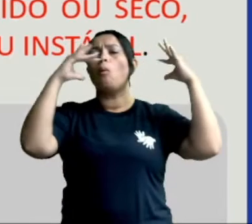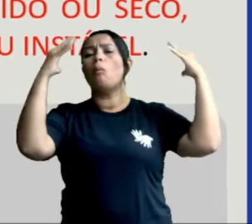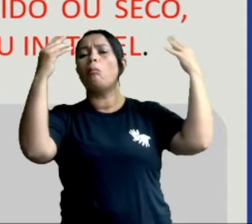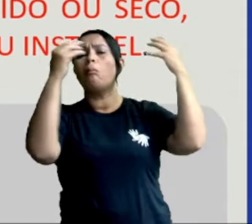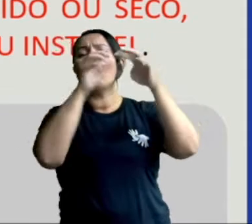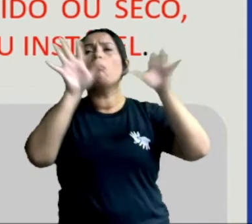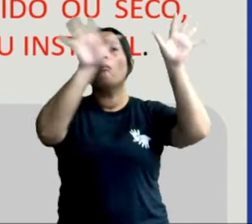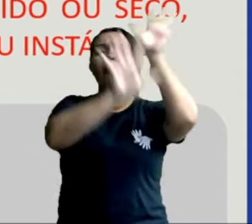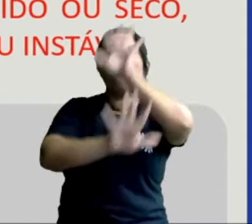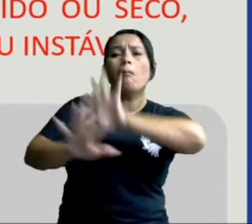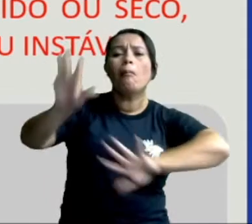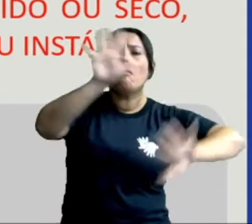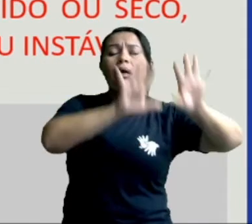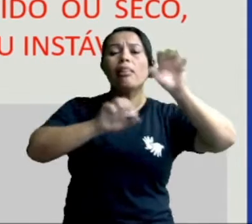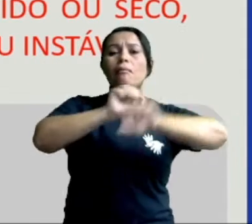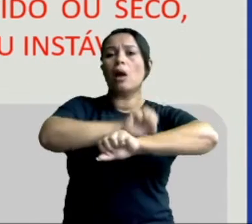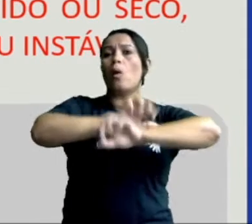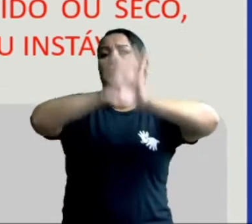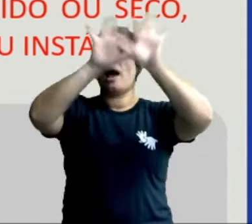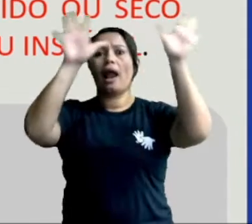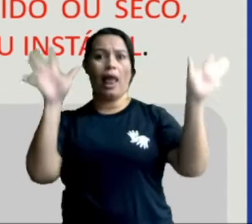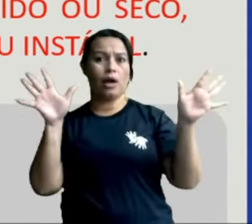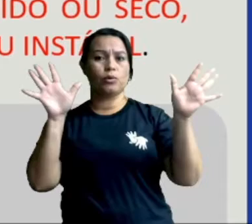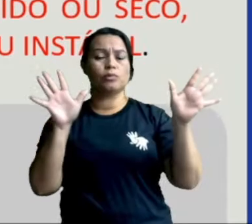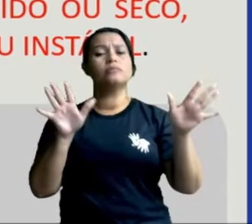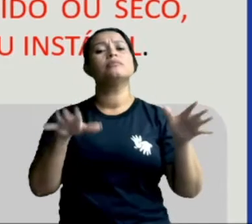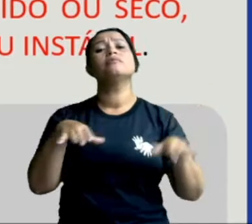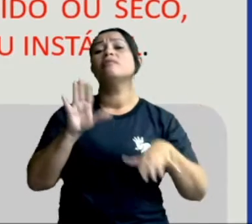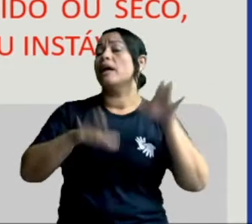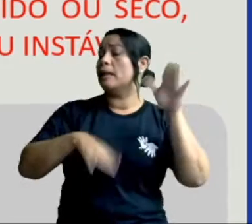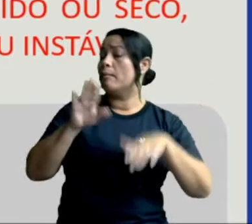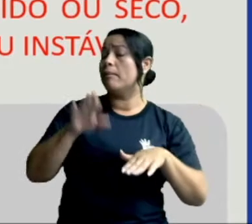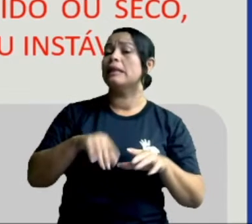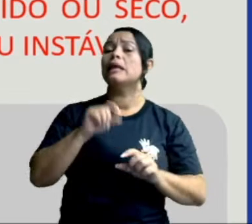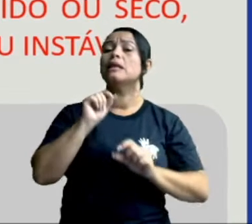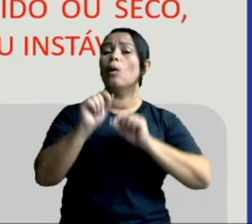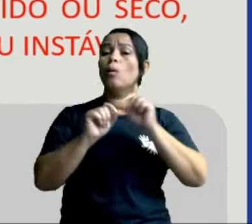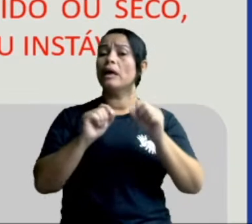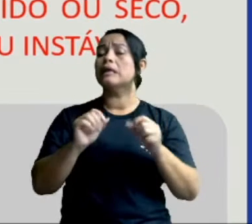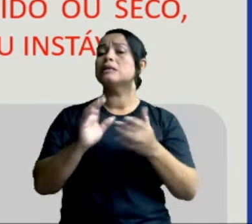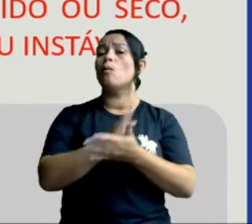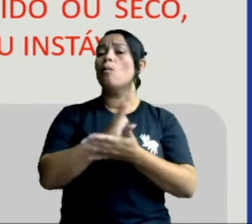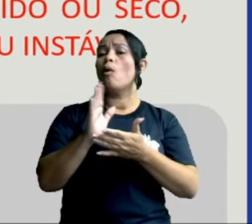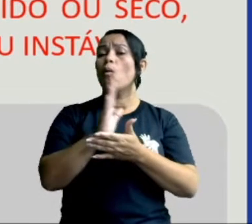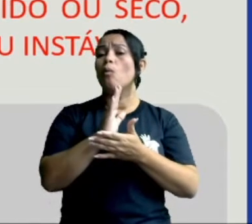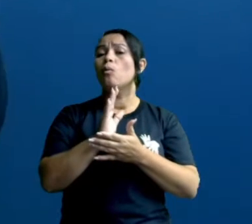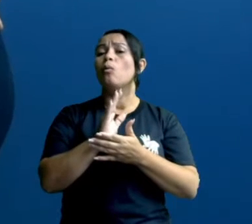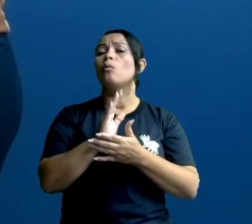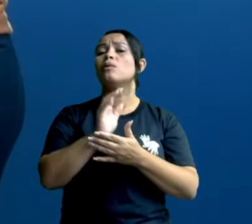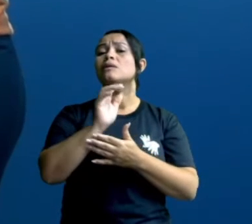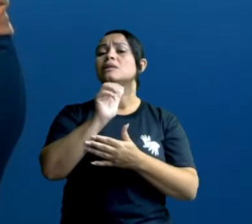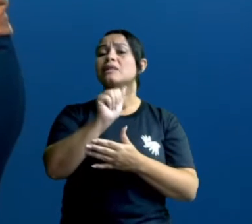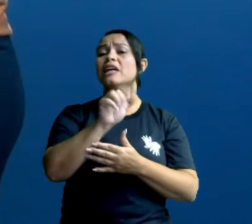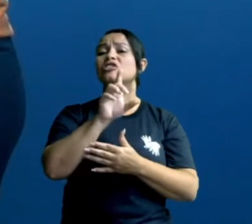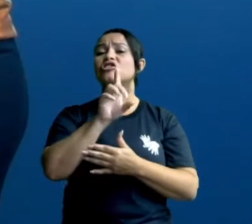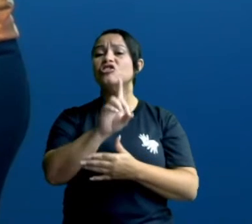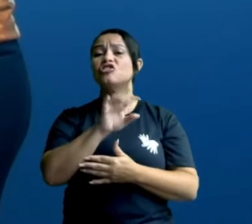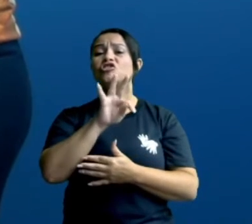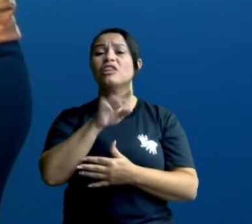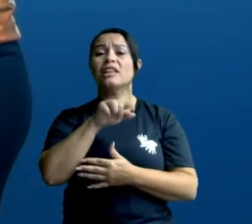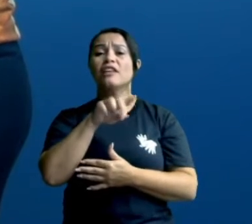O Claro estável instável Então essas são esses são os adjetivos que nós usamos para